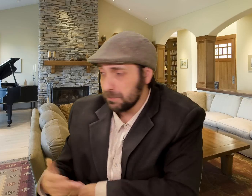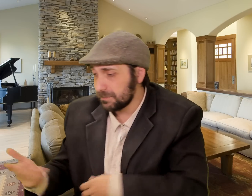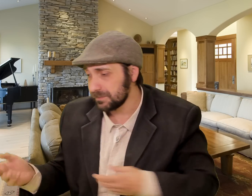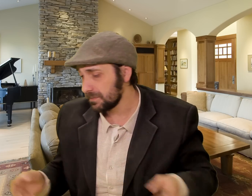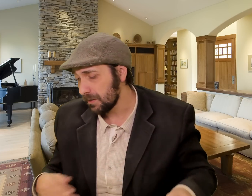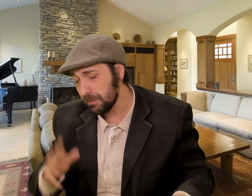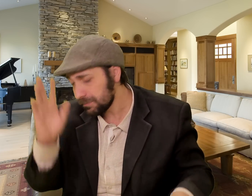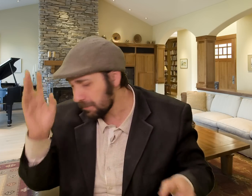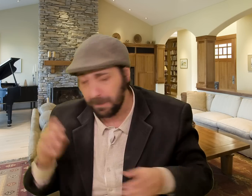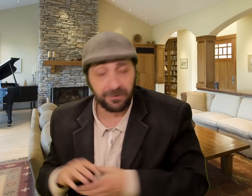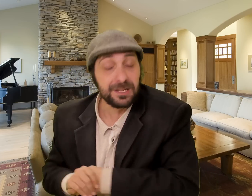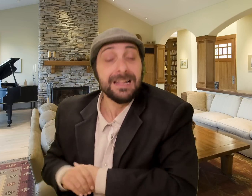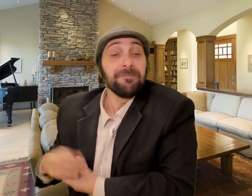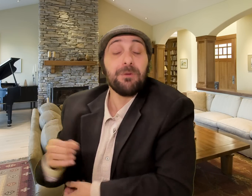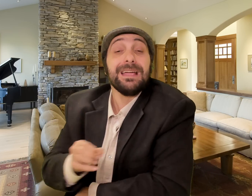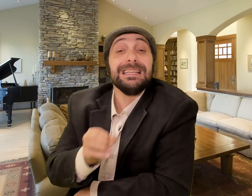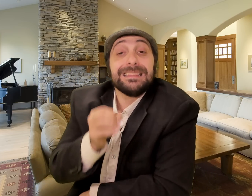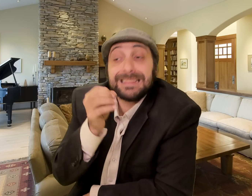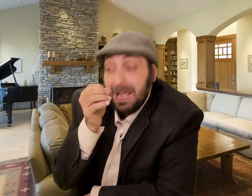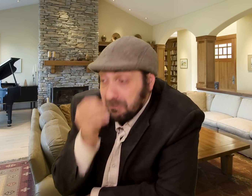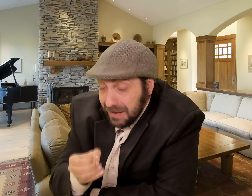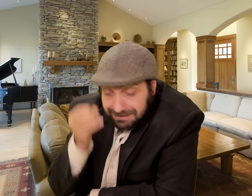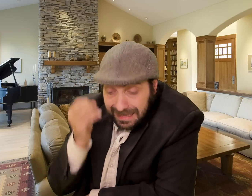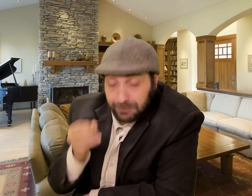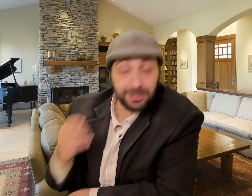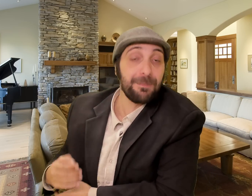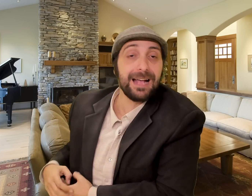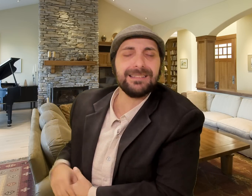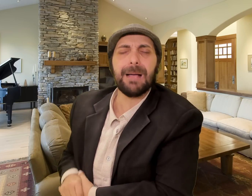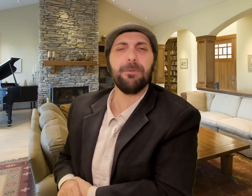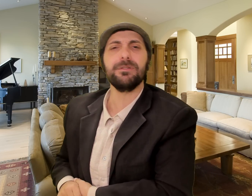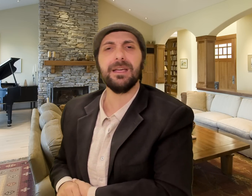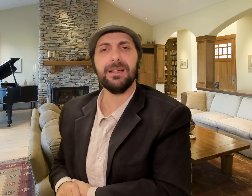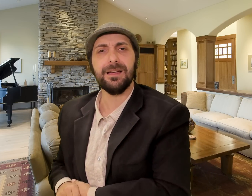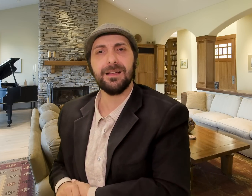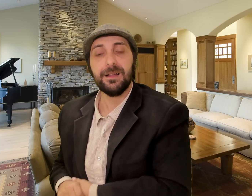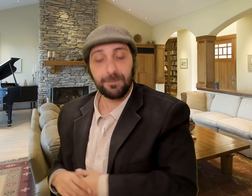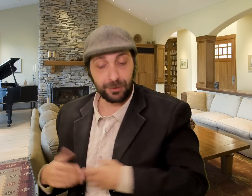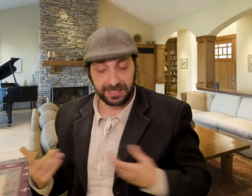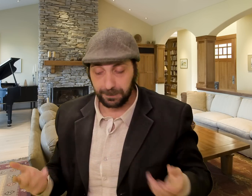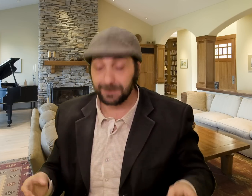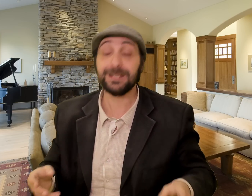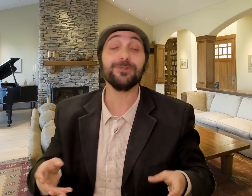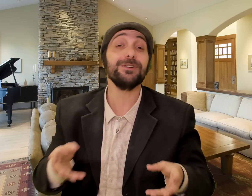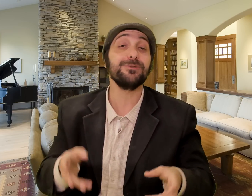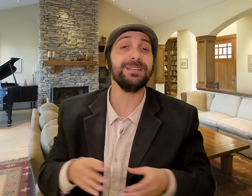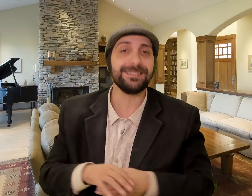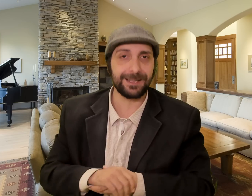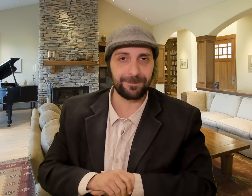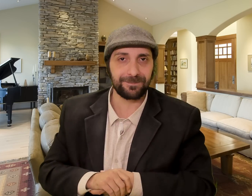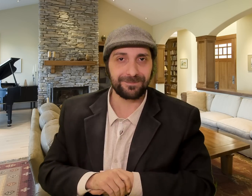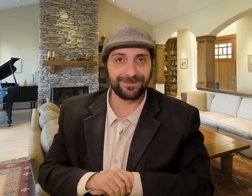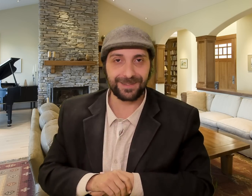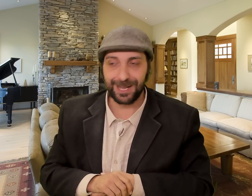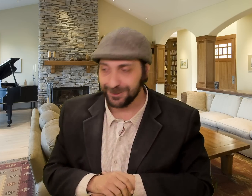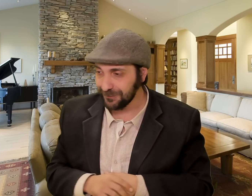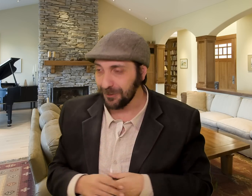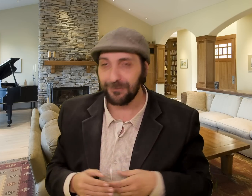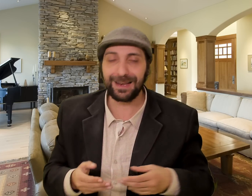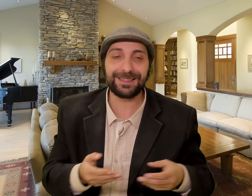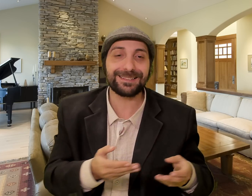funciona vamos pra frente então afetado demais Sabe porque porque simplesmente uma juíza